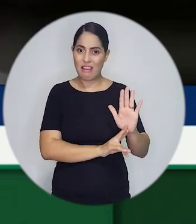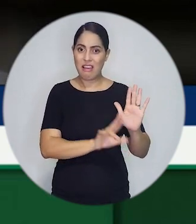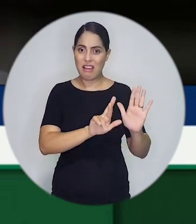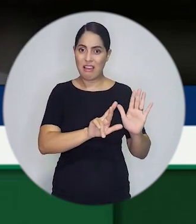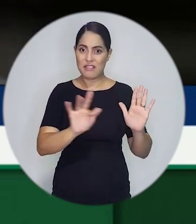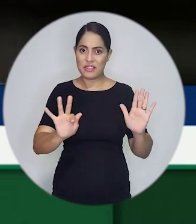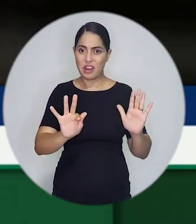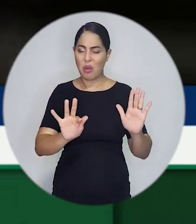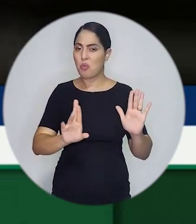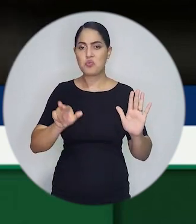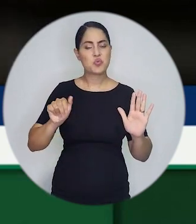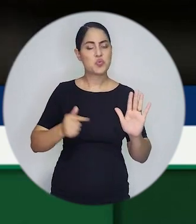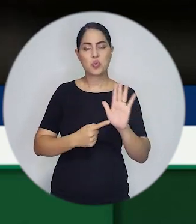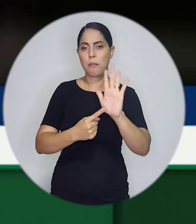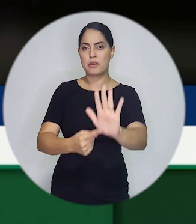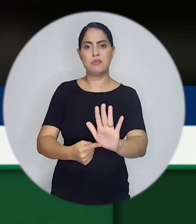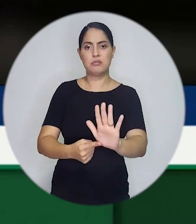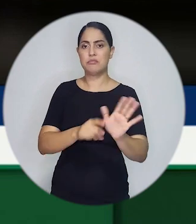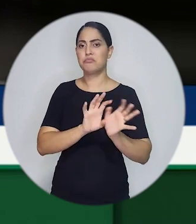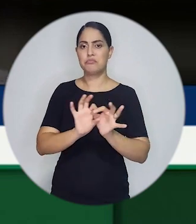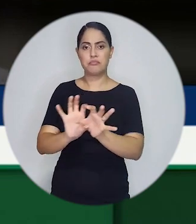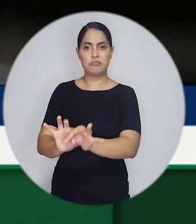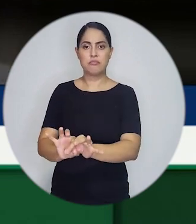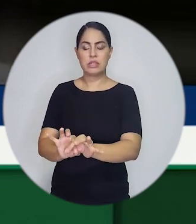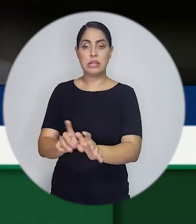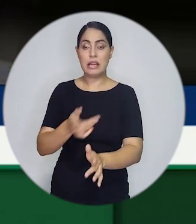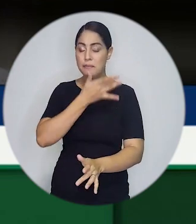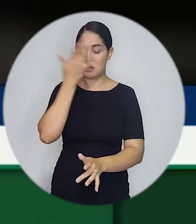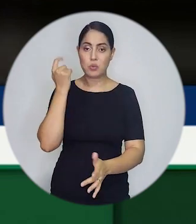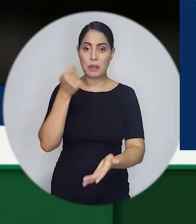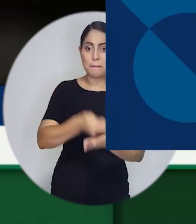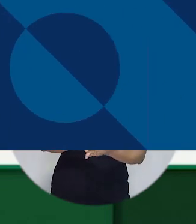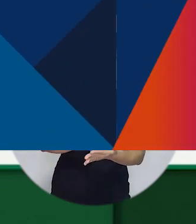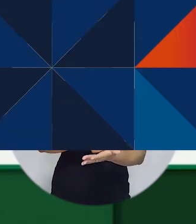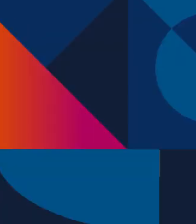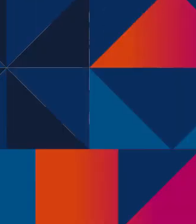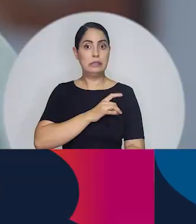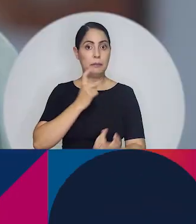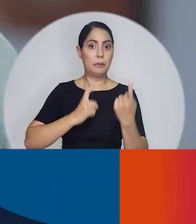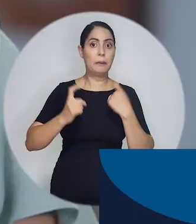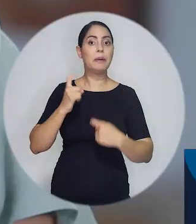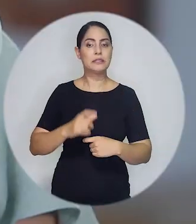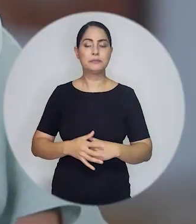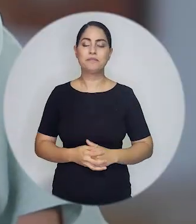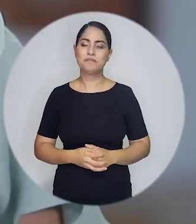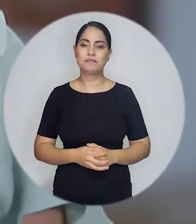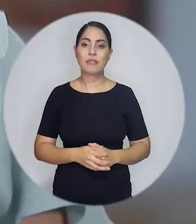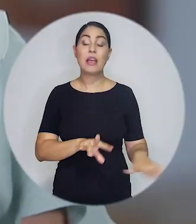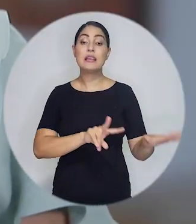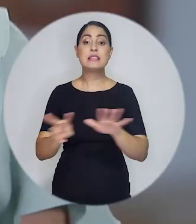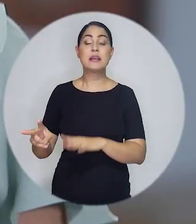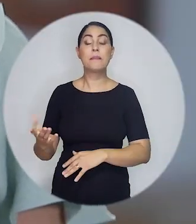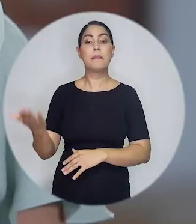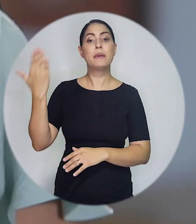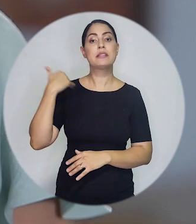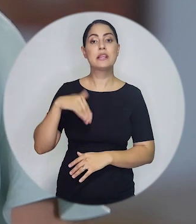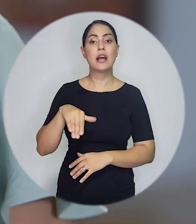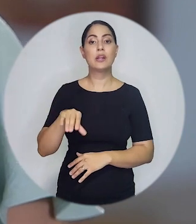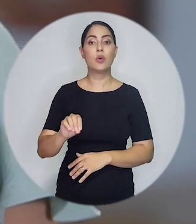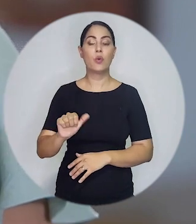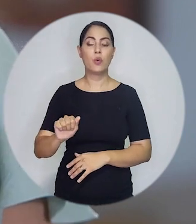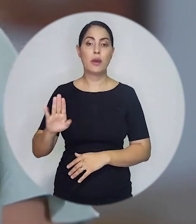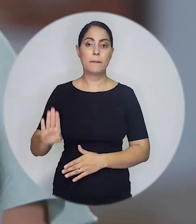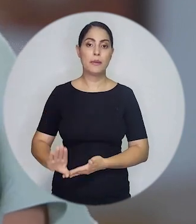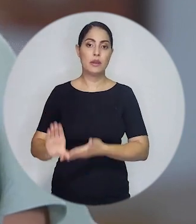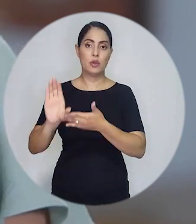nunca apresentou um modelo matemático da arrecadação. Isso gera temor nos contribuintes. Na última semana, integrantes do Conselho Federal